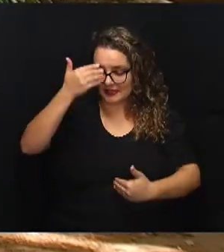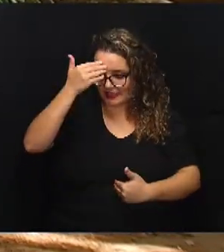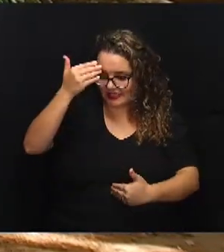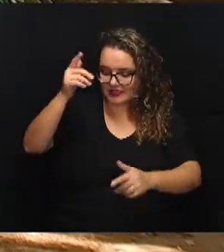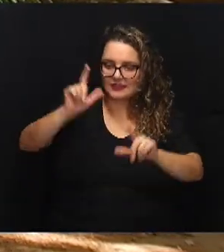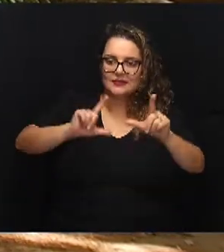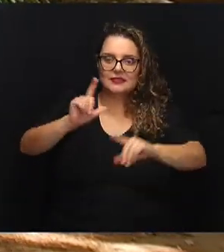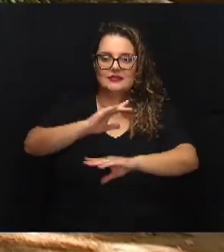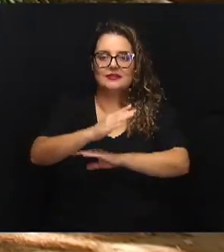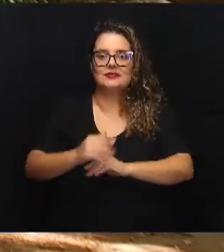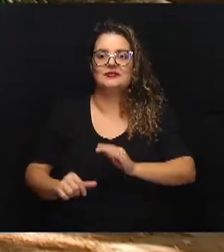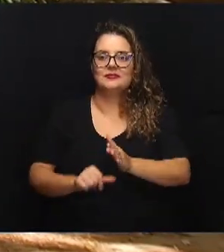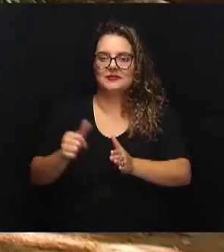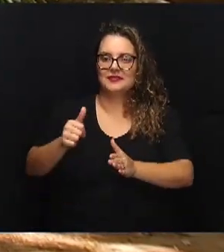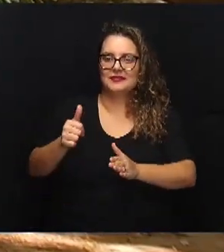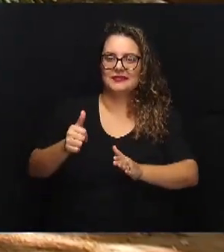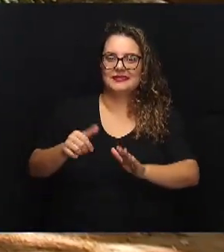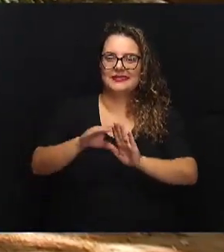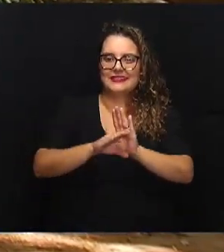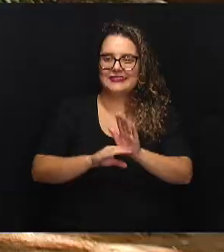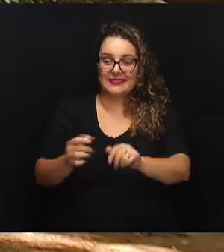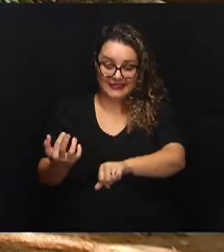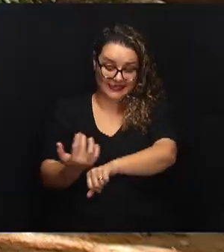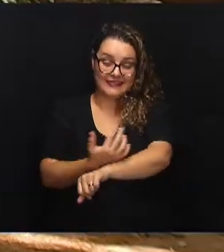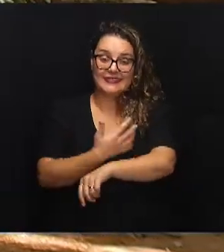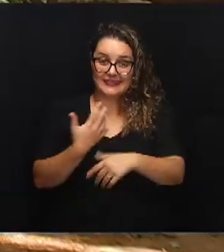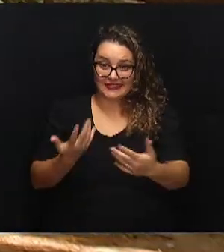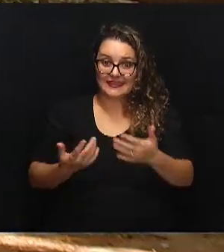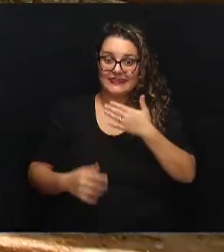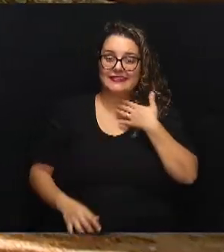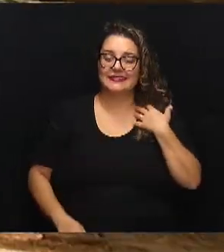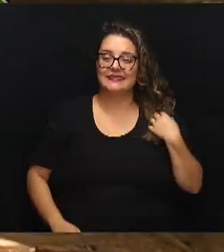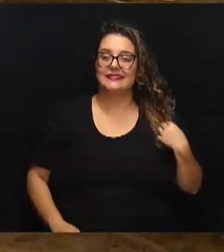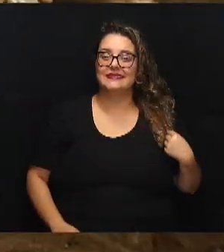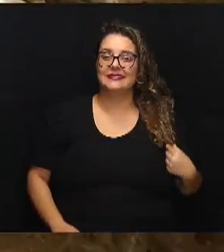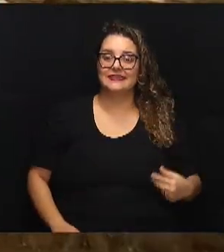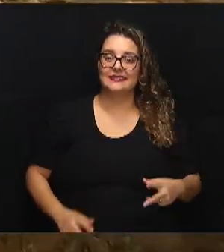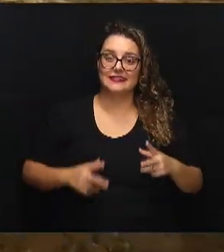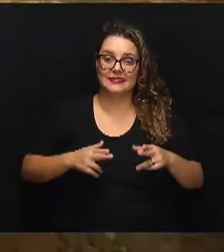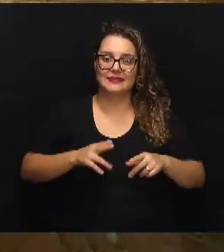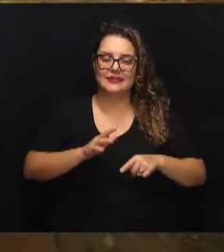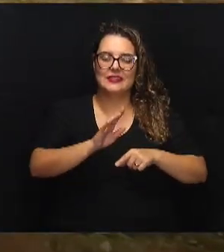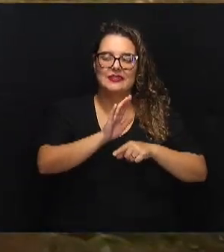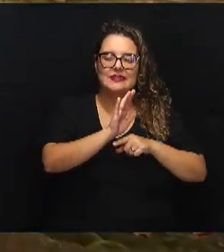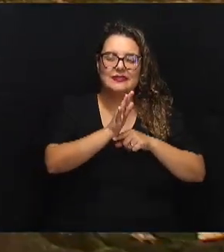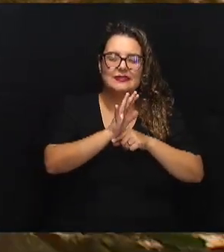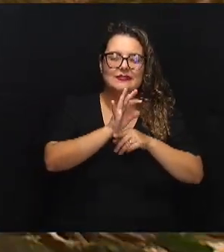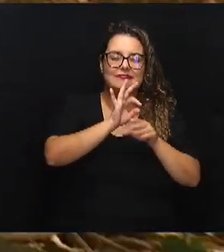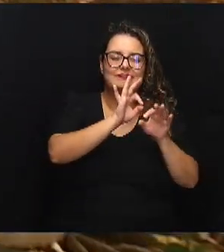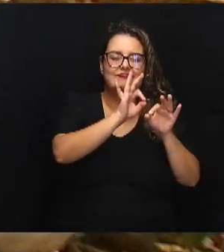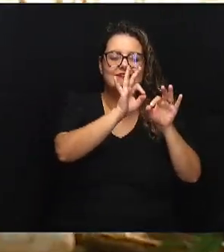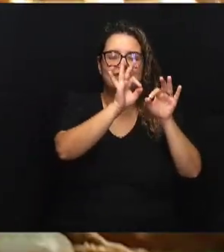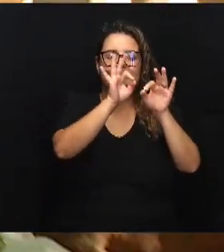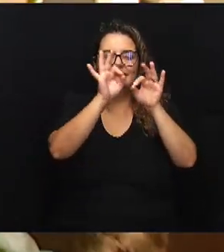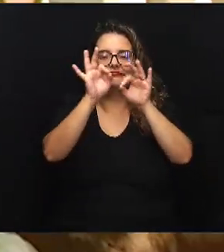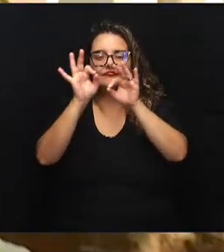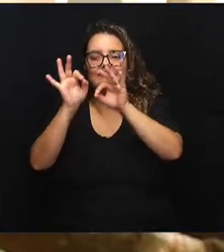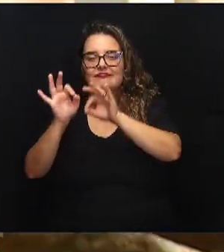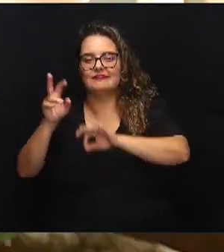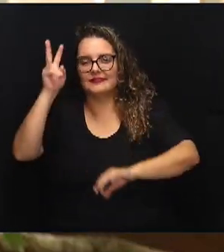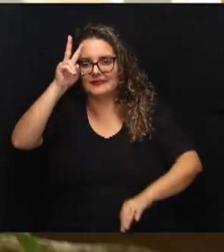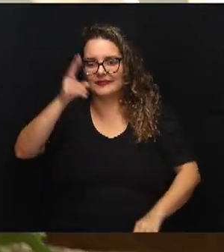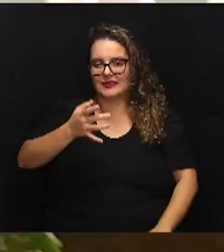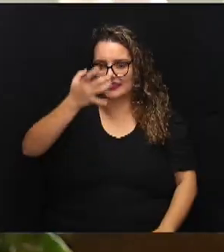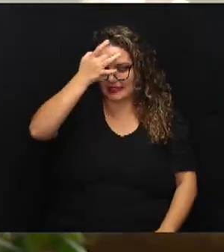O primeiro programa já me emocionou bastante, né? Porque é como um filme, né? Passando ainda a história desta vocação e desta